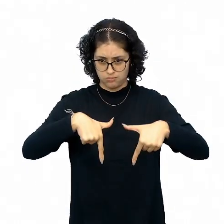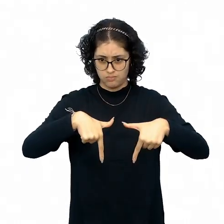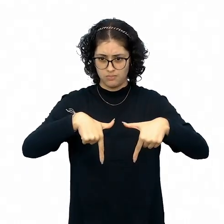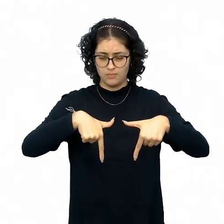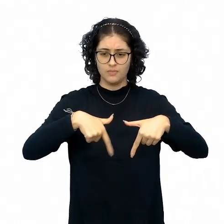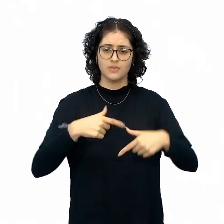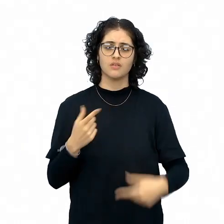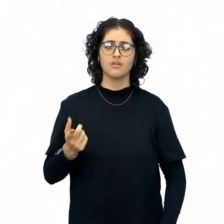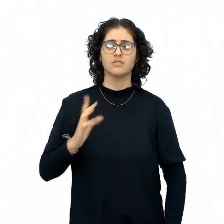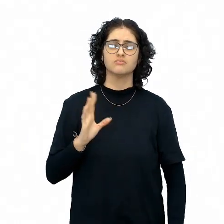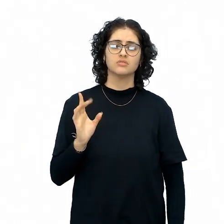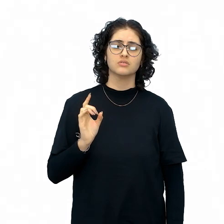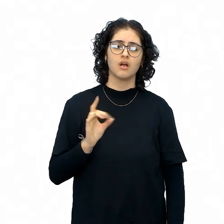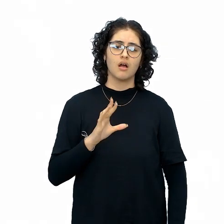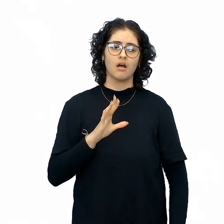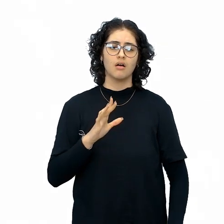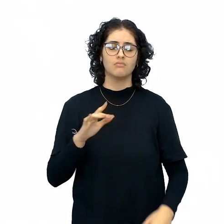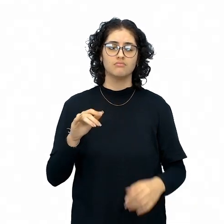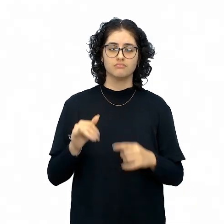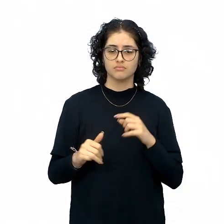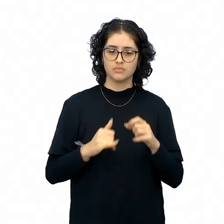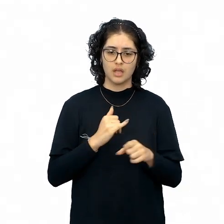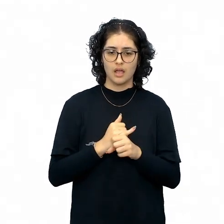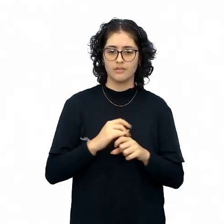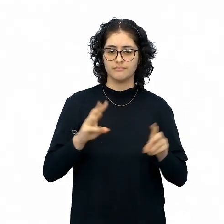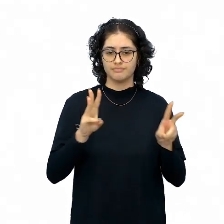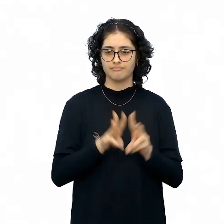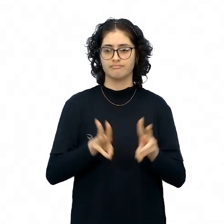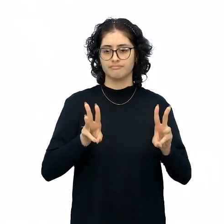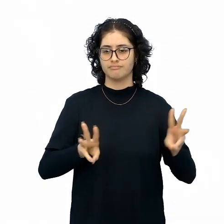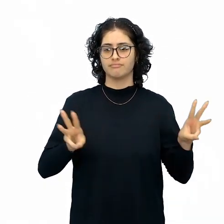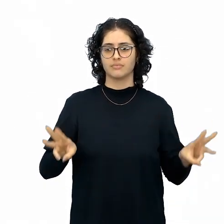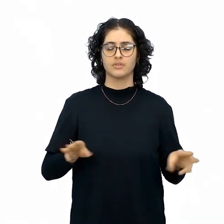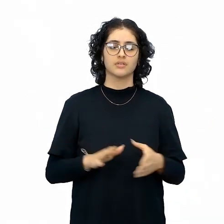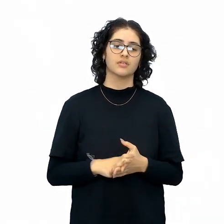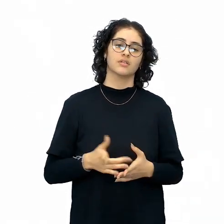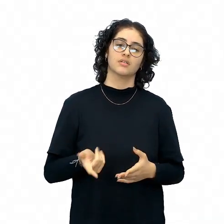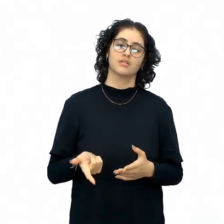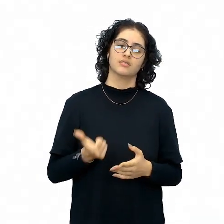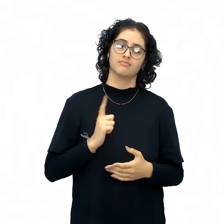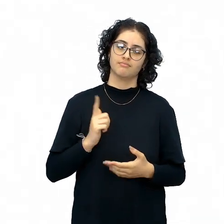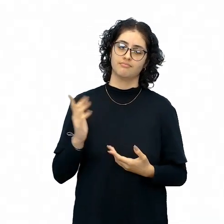não é, por meio de plataformas da internet. Aí nós temos o